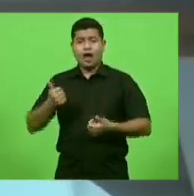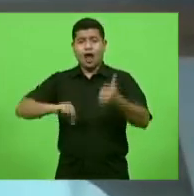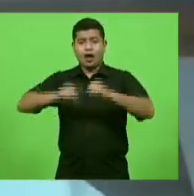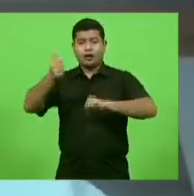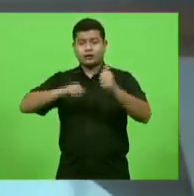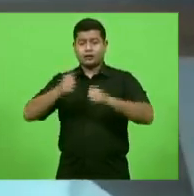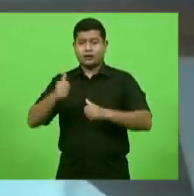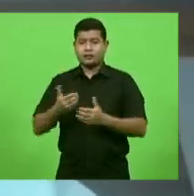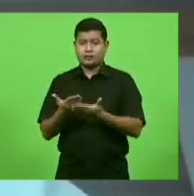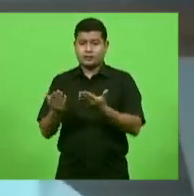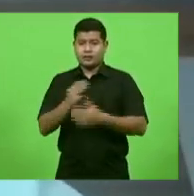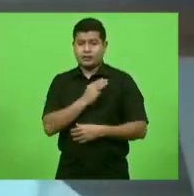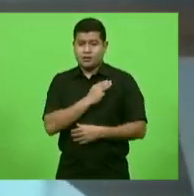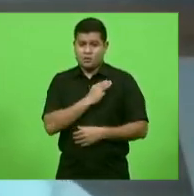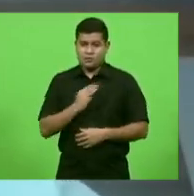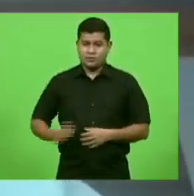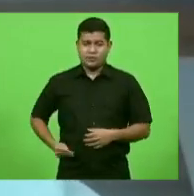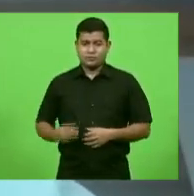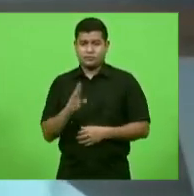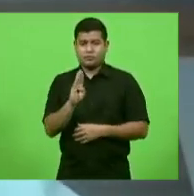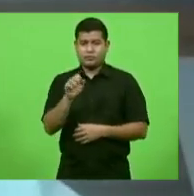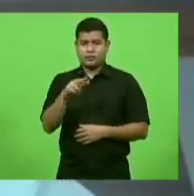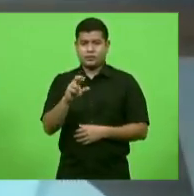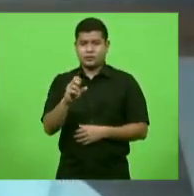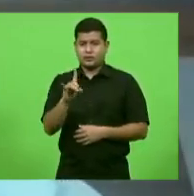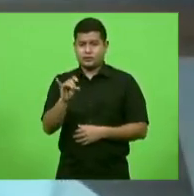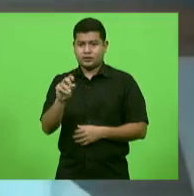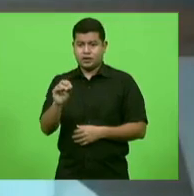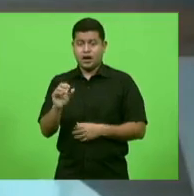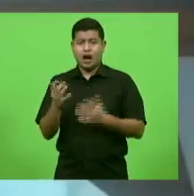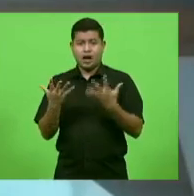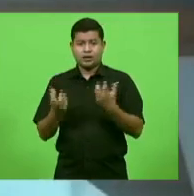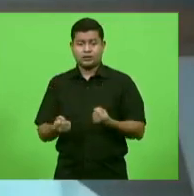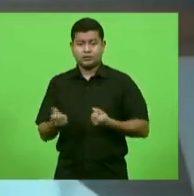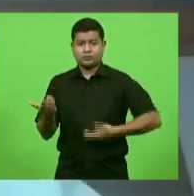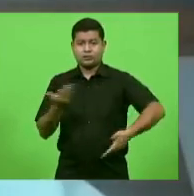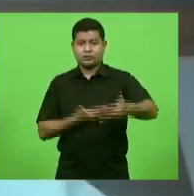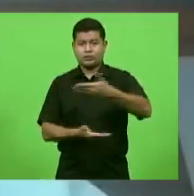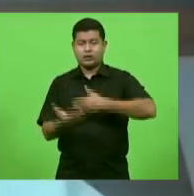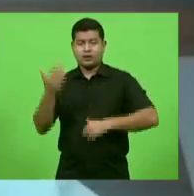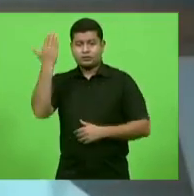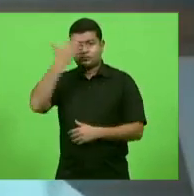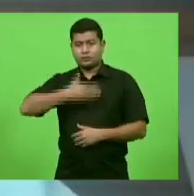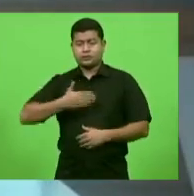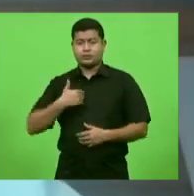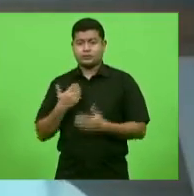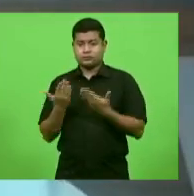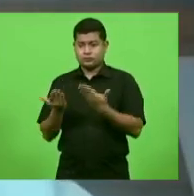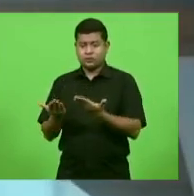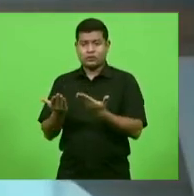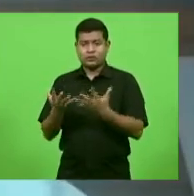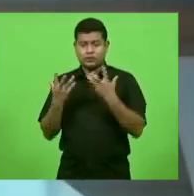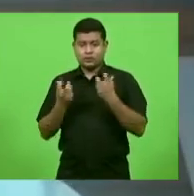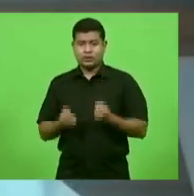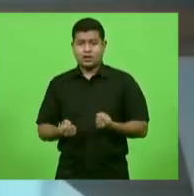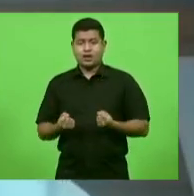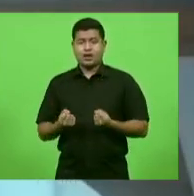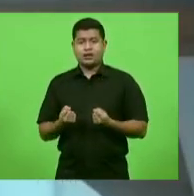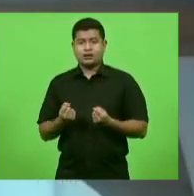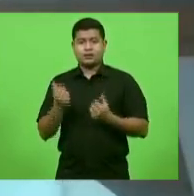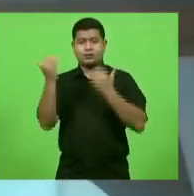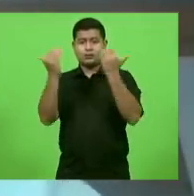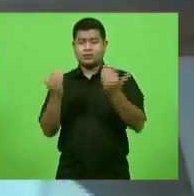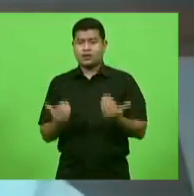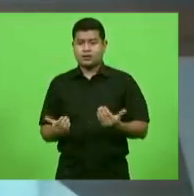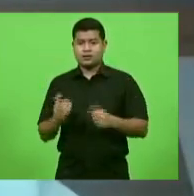relator ministro Benedito Gonçalves, que indeferiu um comportamento de prova. Sua excelência, acatando parecer da subprocuradora-geral da República, que afirma que a